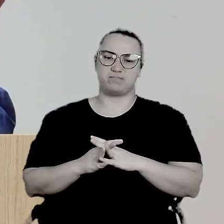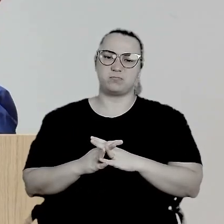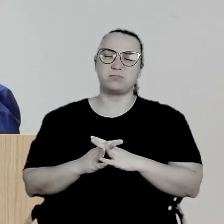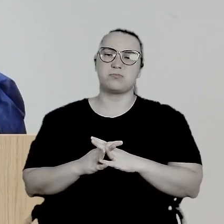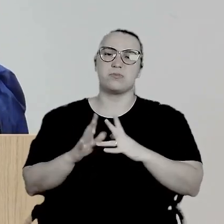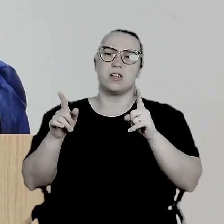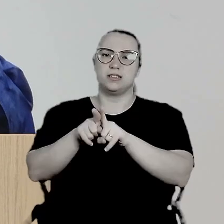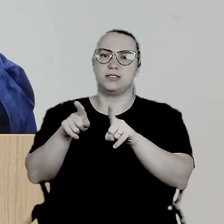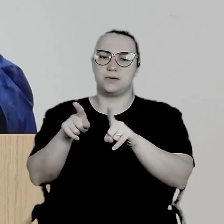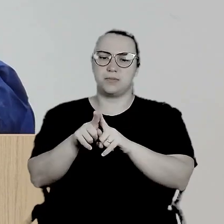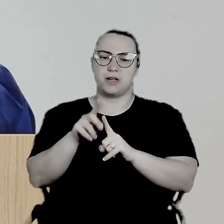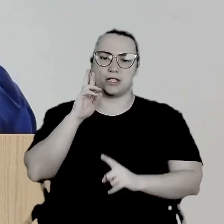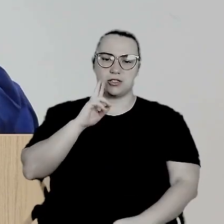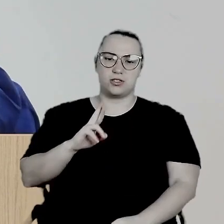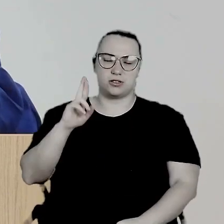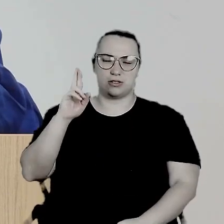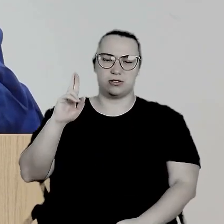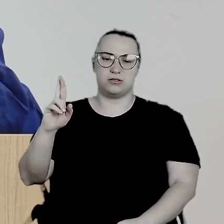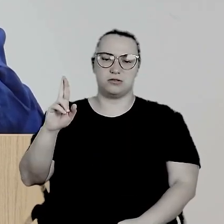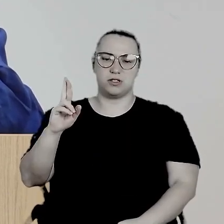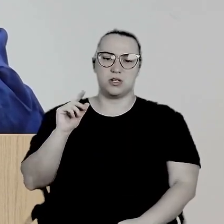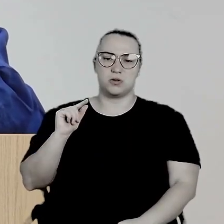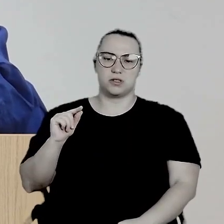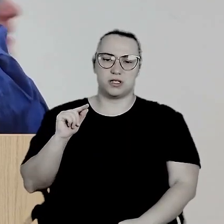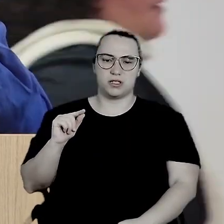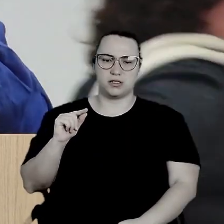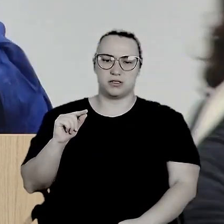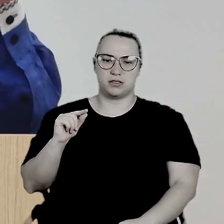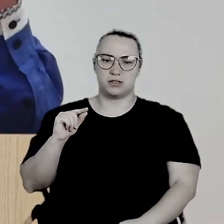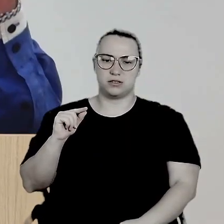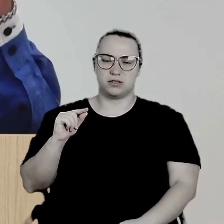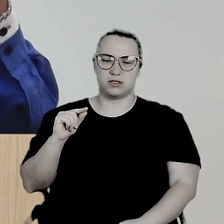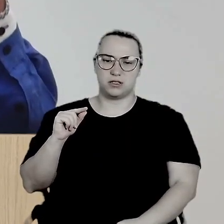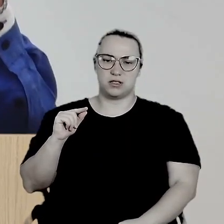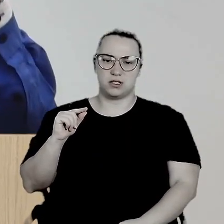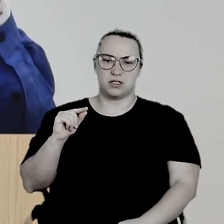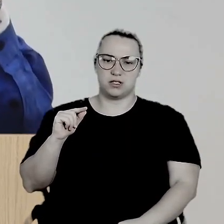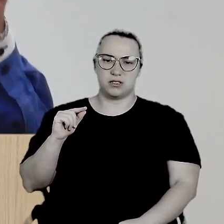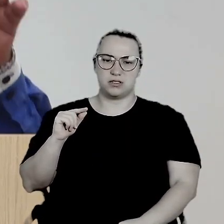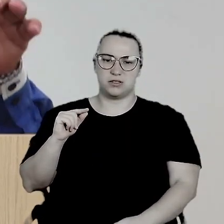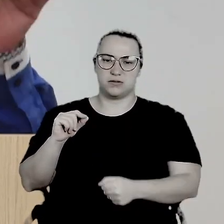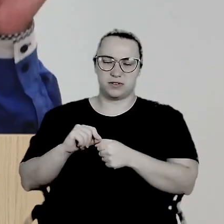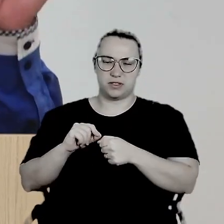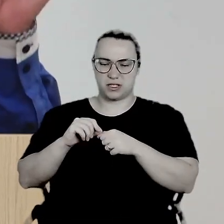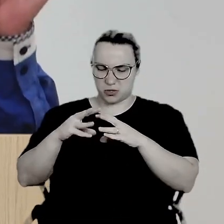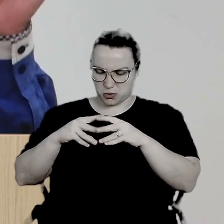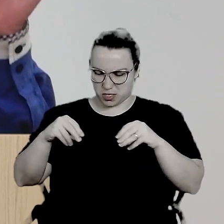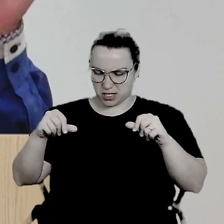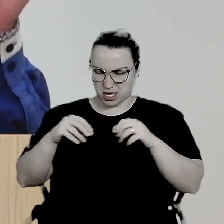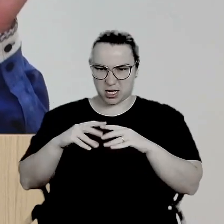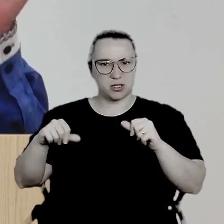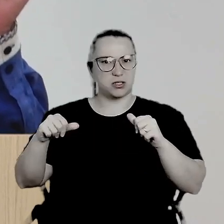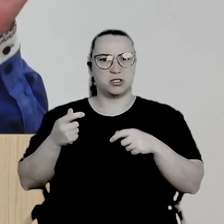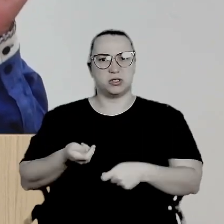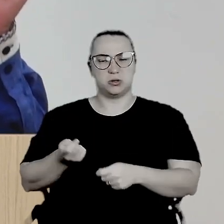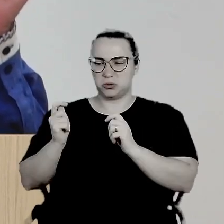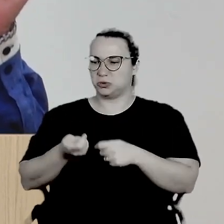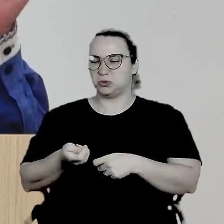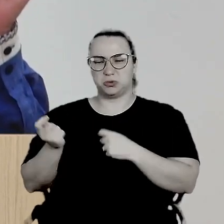excelência, que fizeram o aterro e não compactaram, está lá rachando as